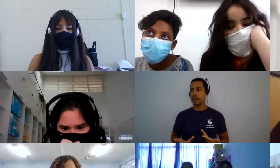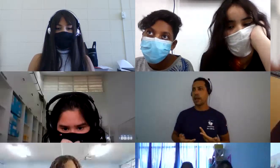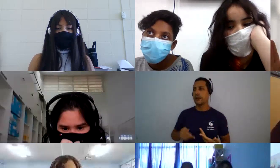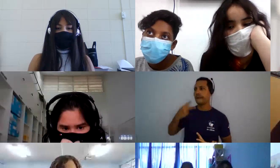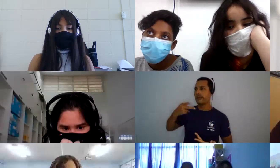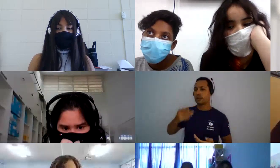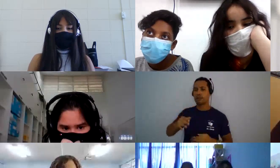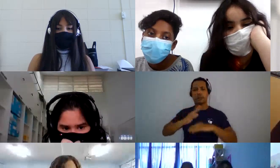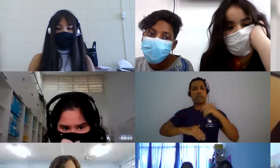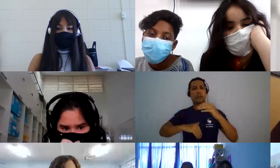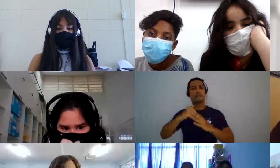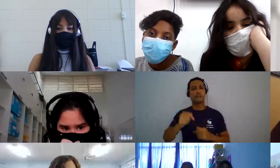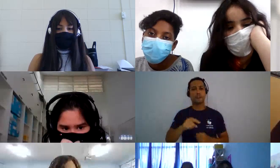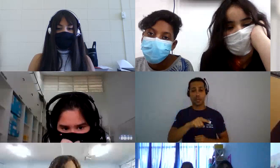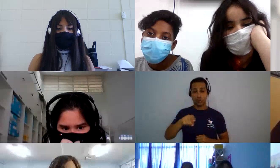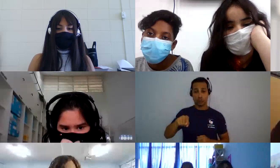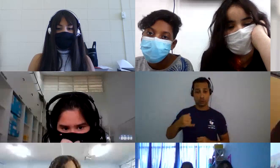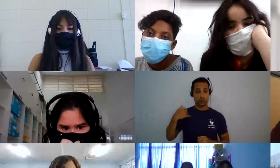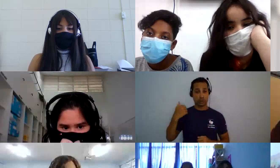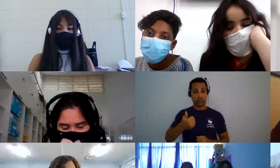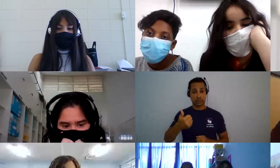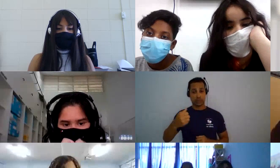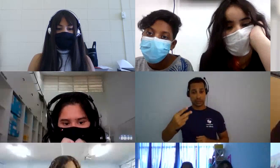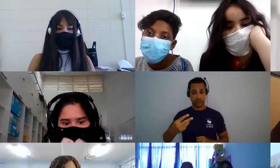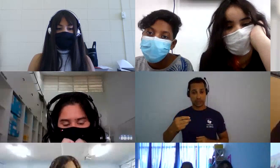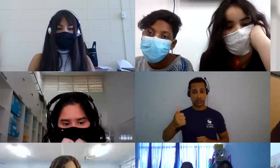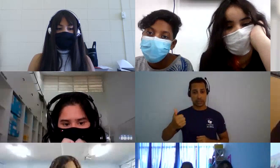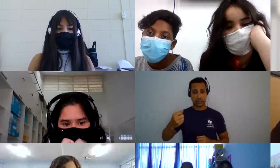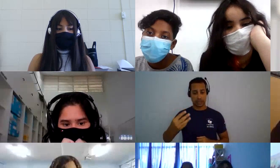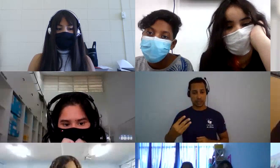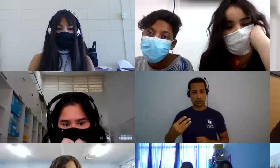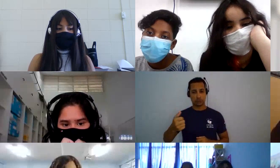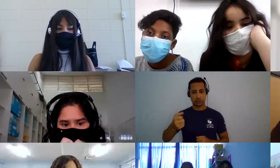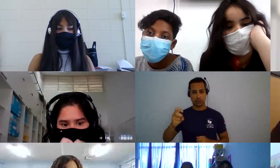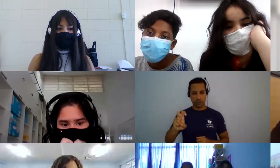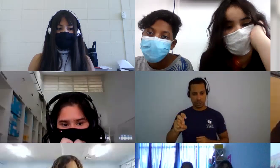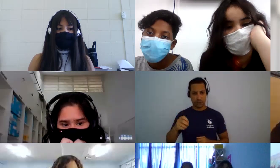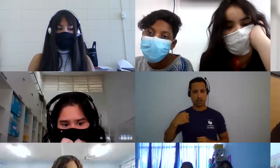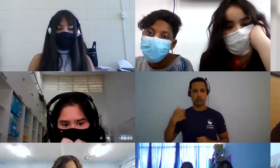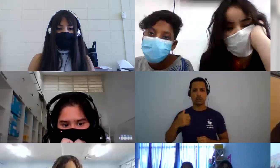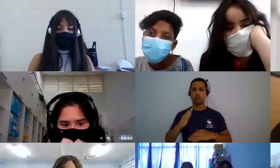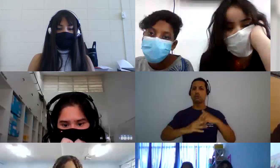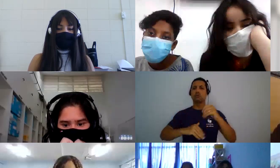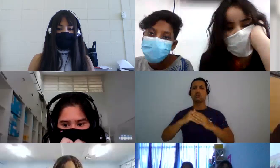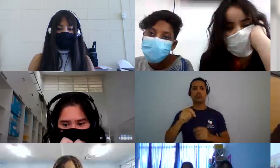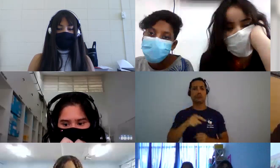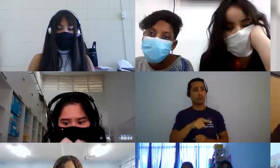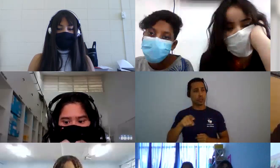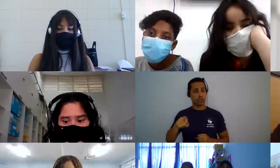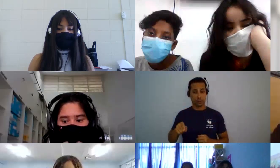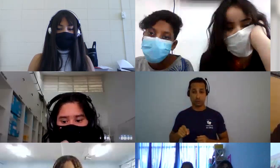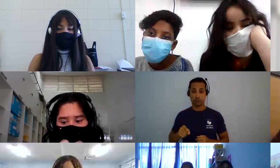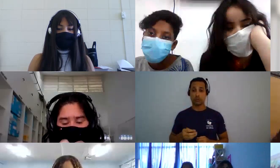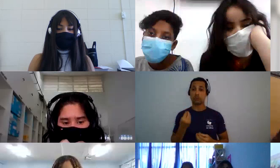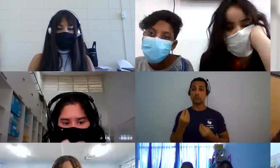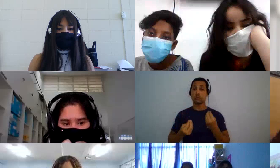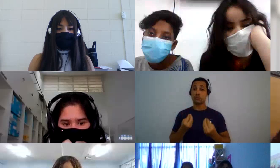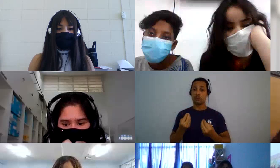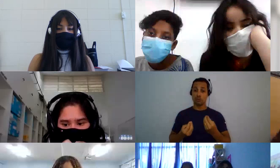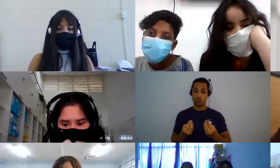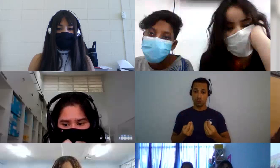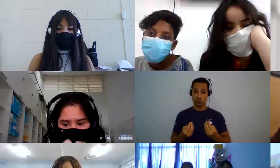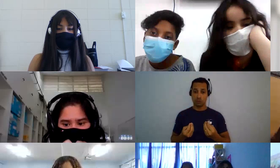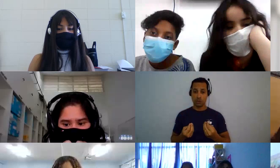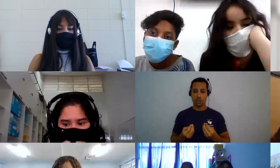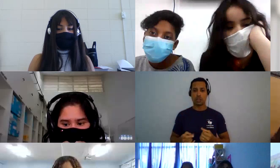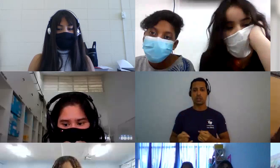coisa prática para essa molecada de 13, 14, 15 anos. Coisas práticas para vocês com 13, 14, 15 anos. Já vai vendo